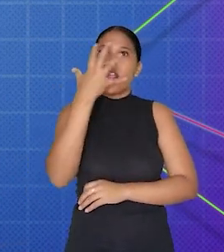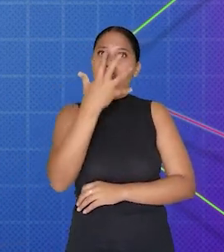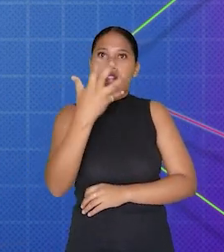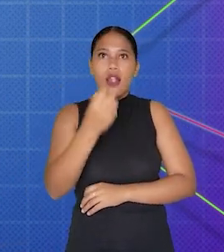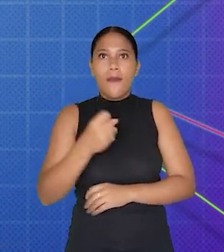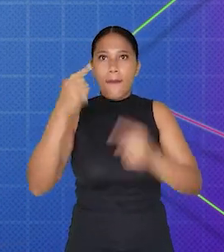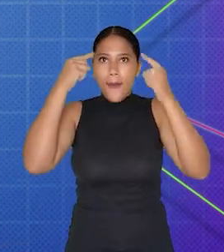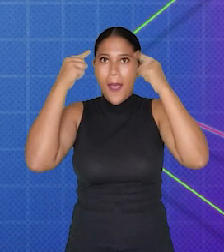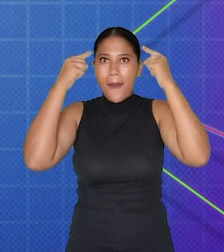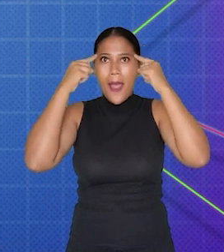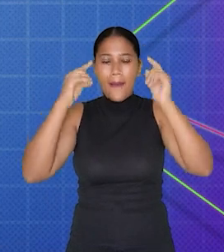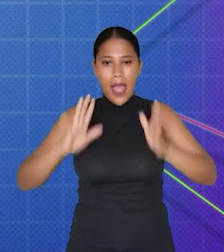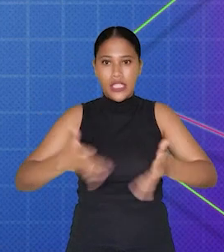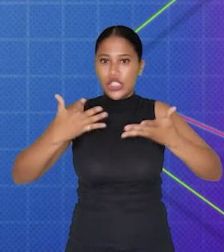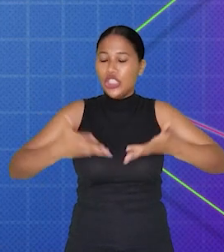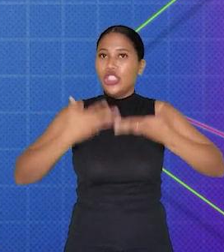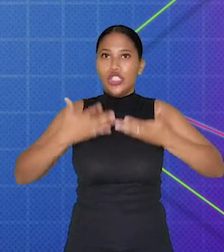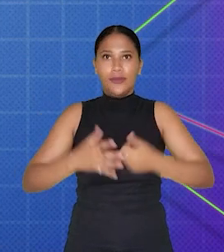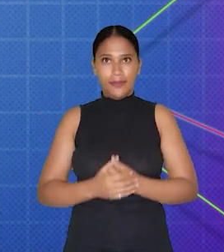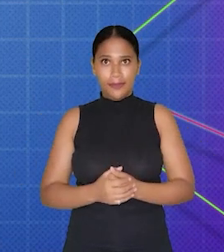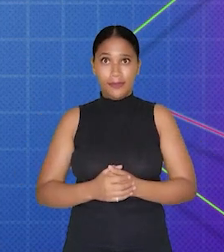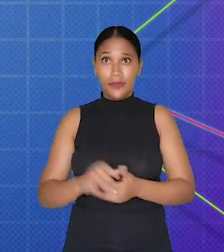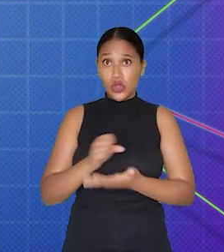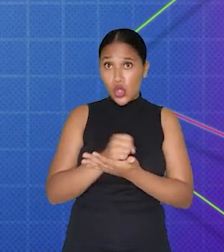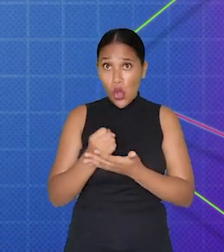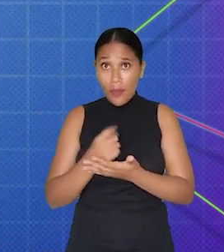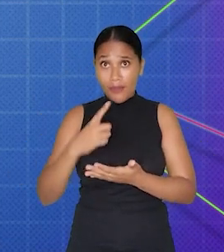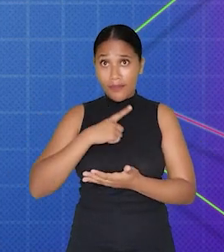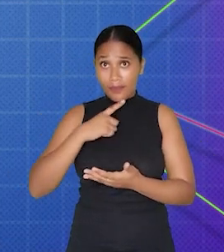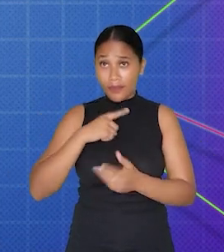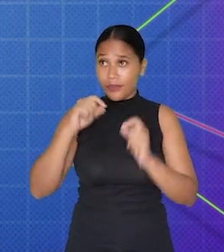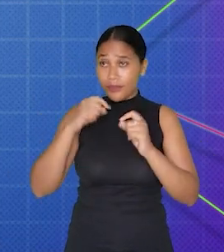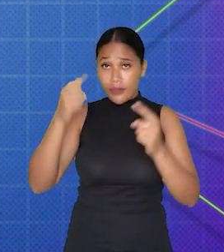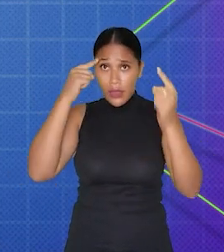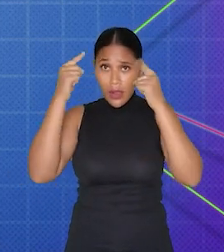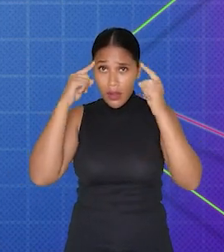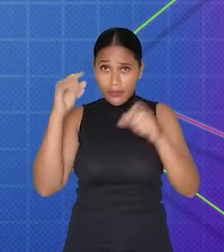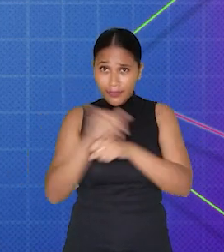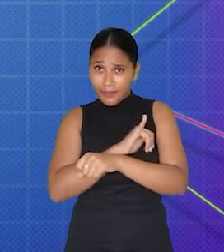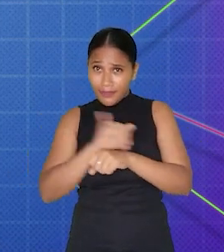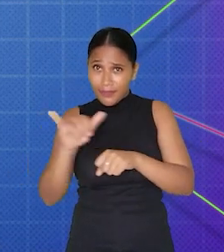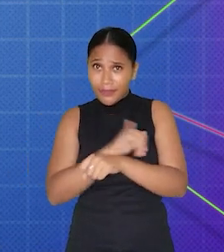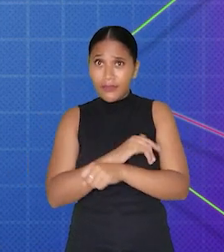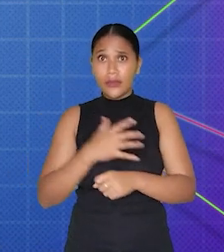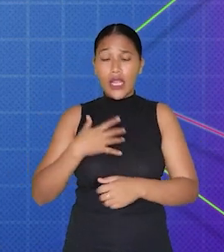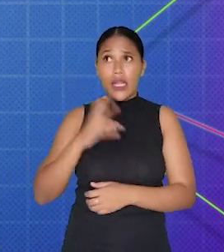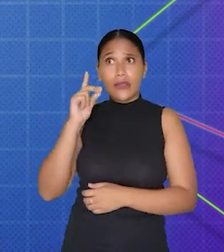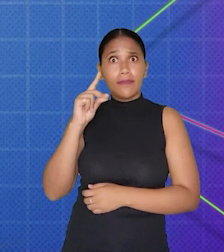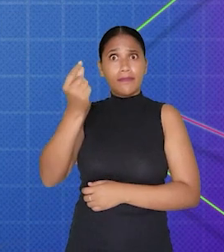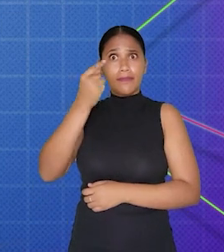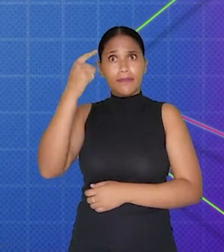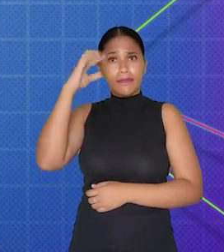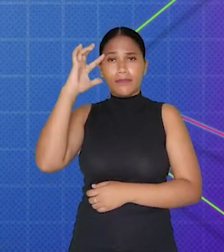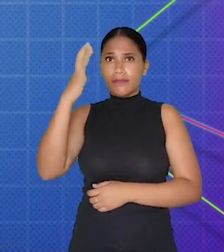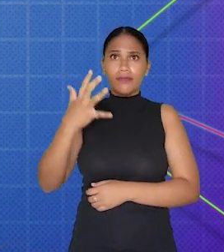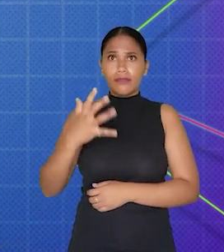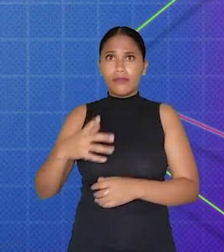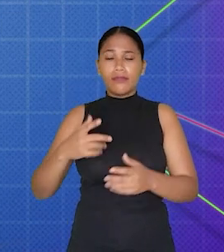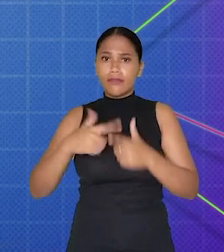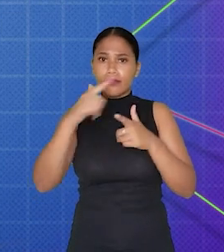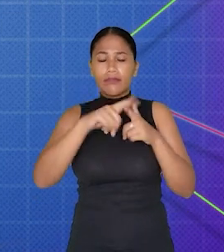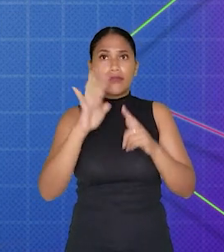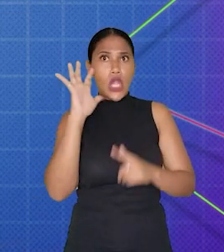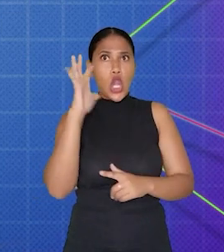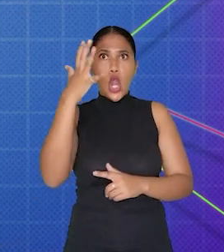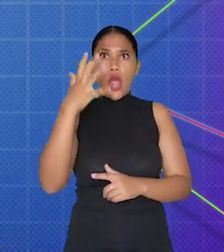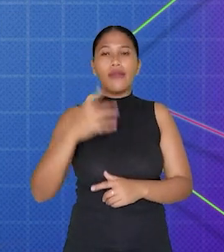a chave para manter os jogadores mentalmente estimulados. Jogos que exigem os jogadores pensem em estratégias, tomem decisões rápidas